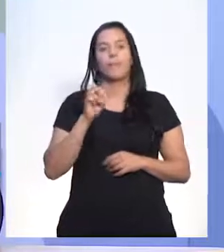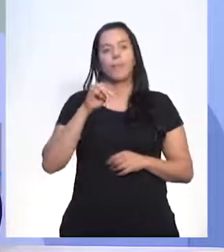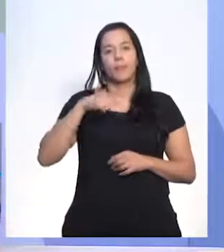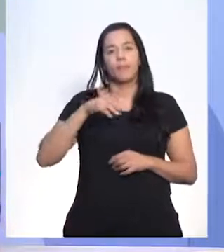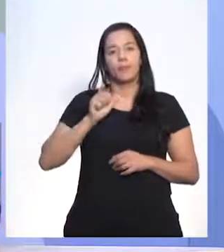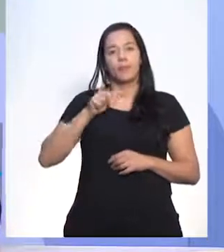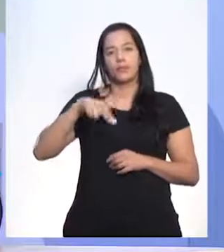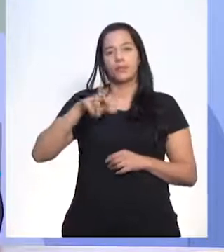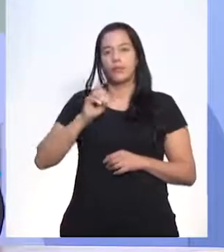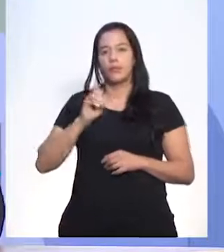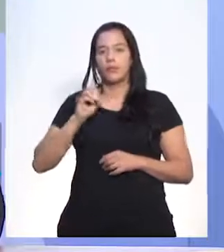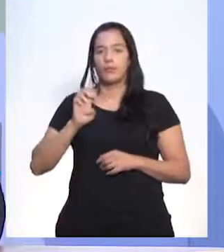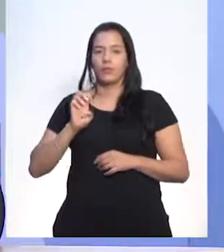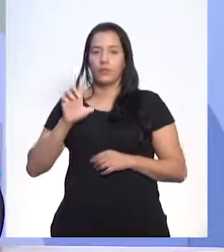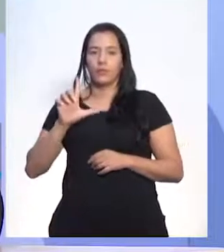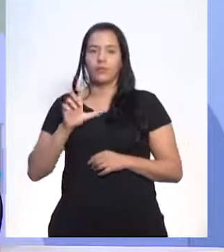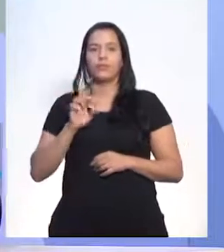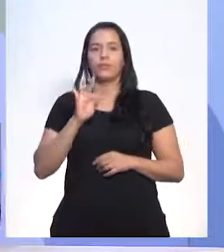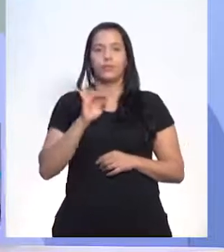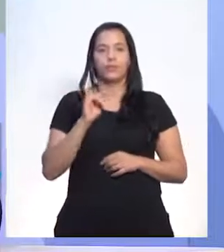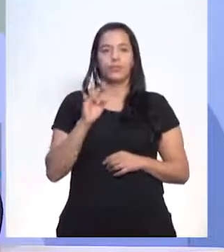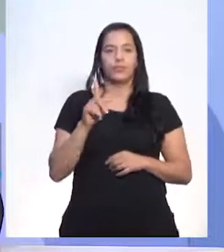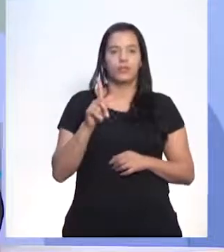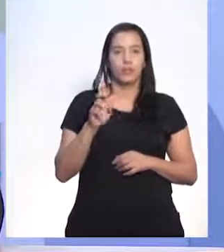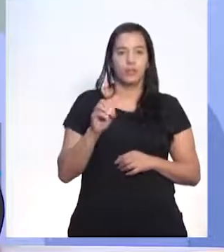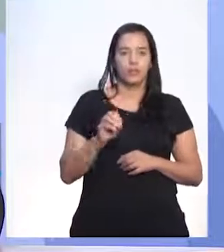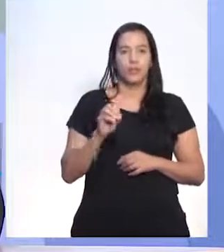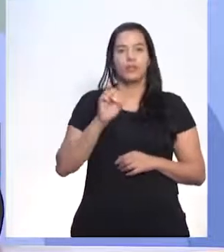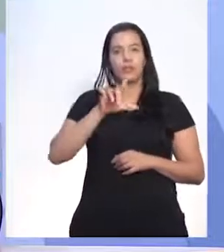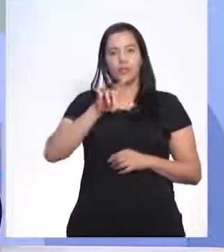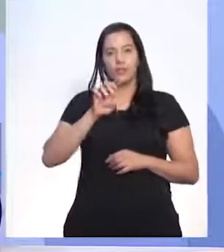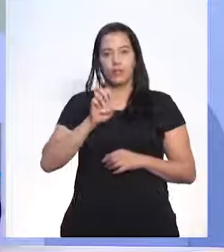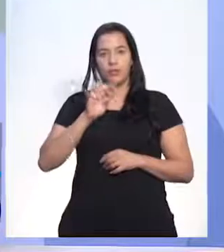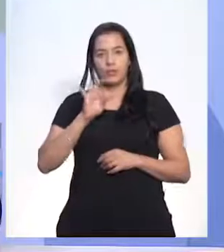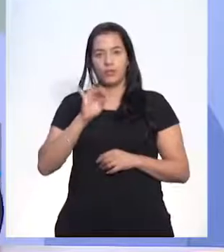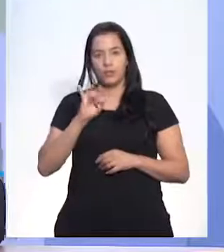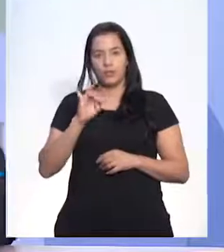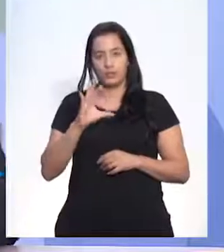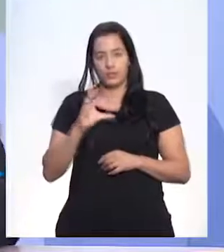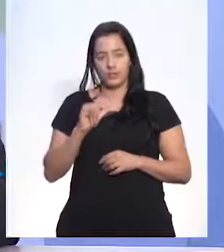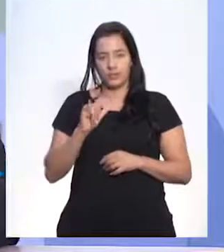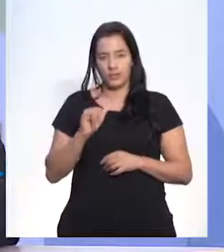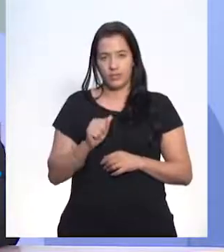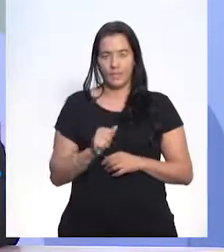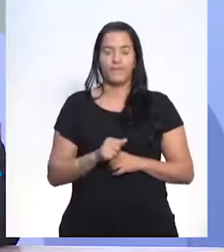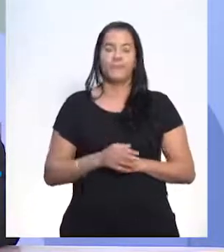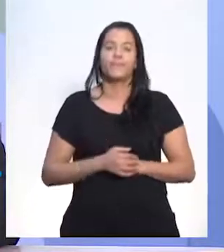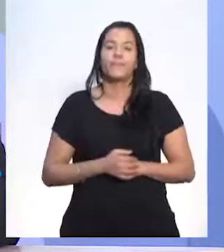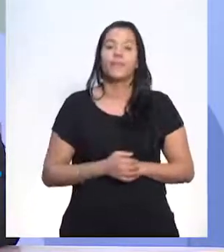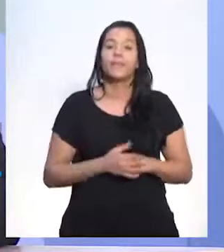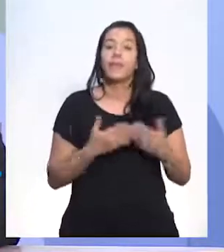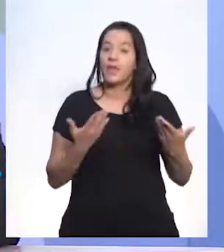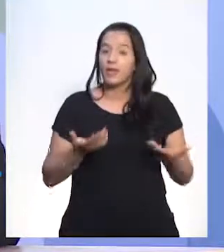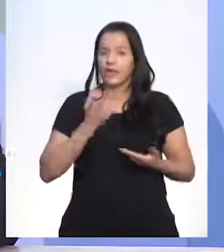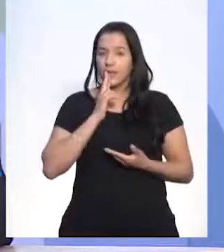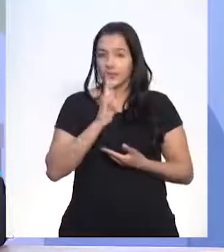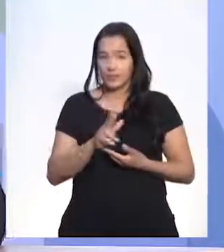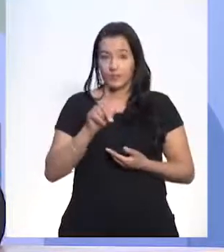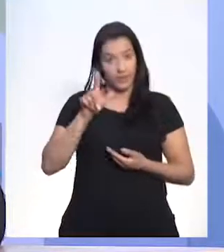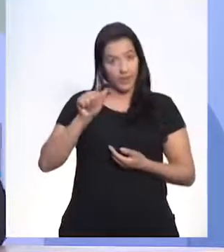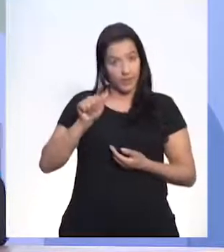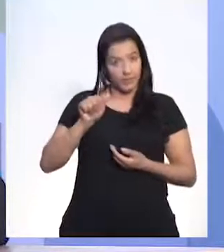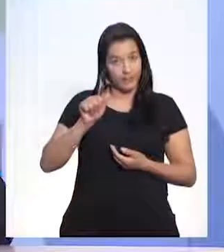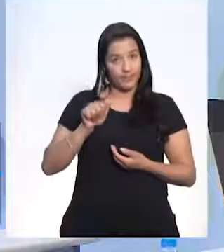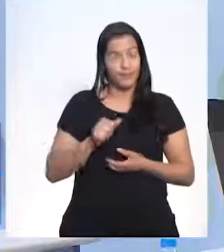do professor Silvio, Tiago, da professora Priscila, Letícia, da professora Thaís. E aí, professora Inês, é a alternativa A?